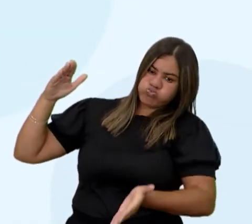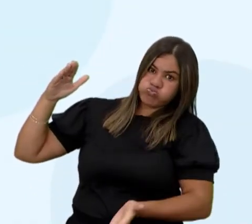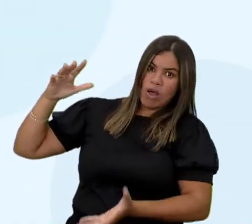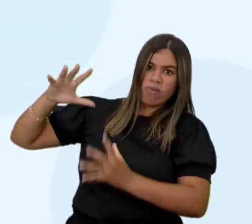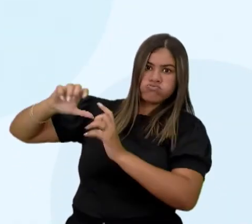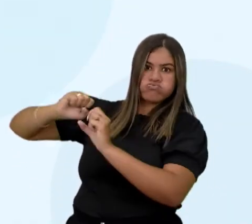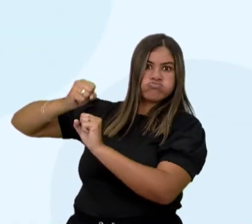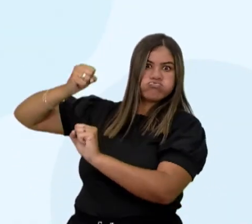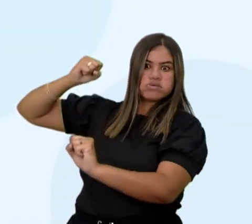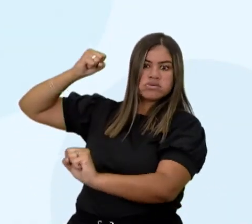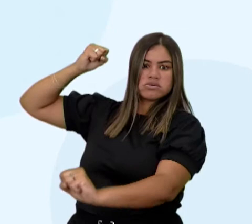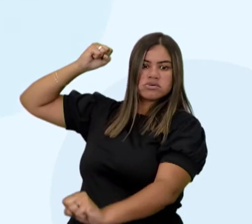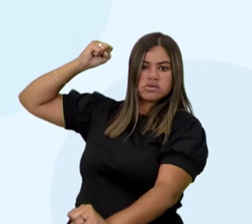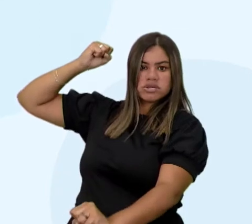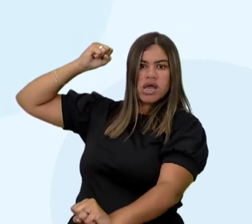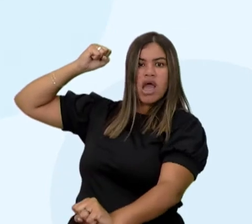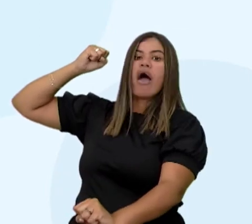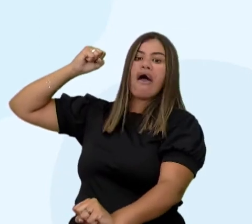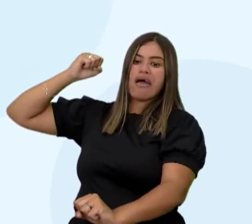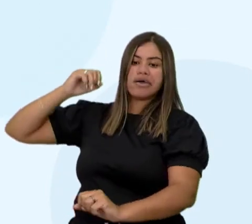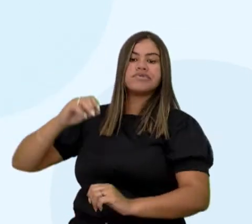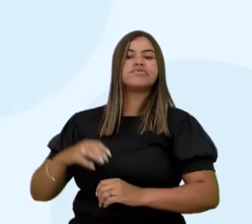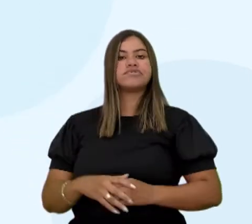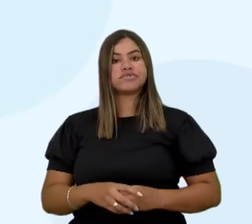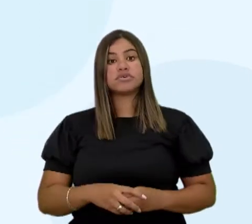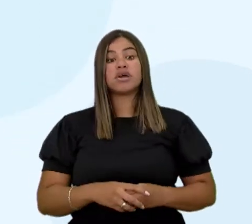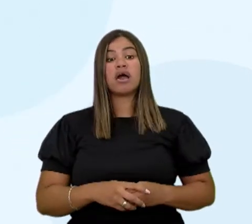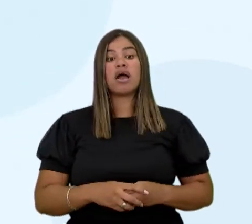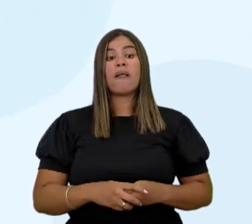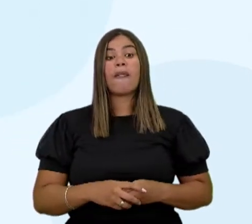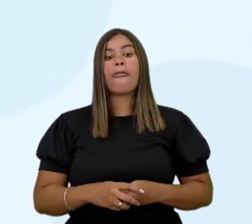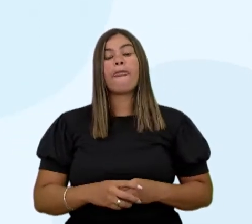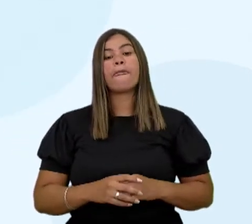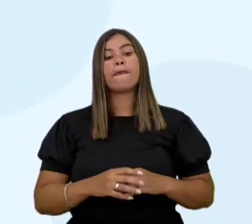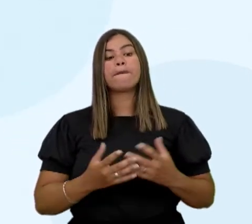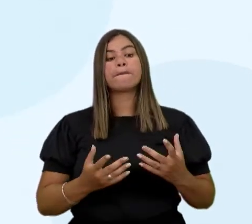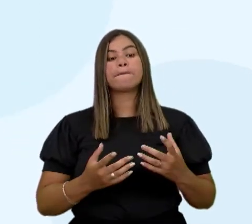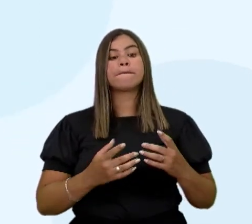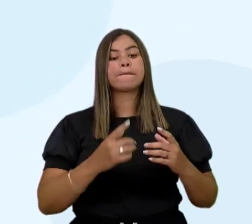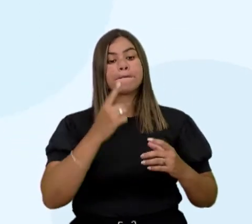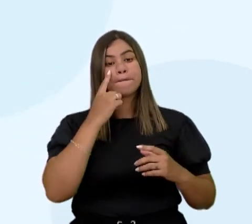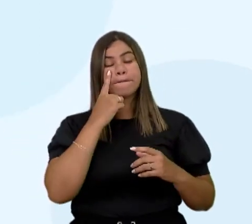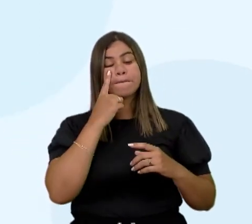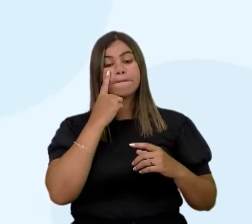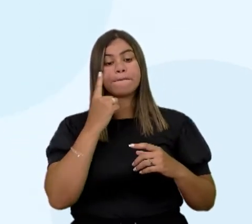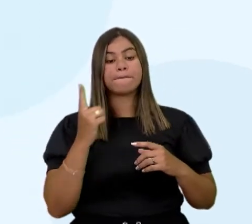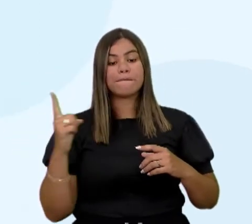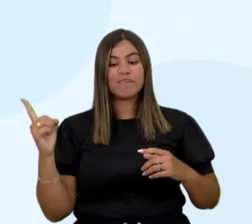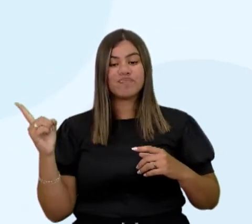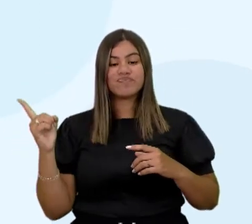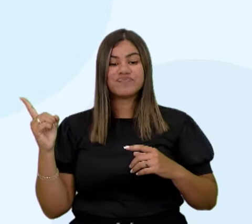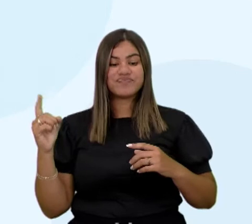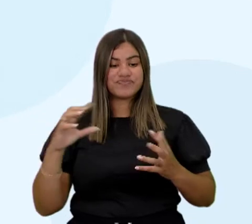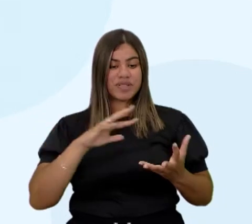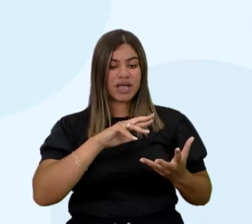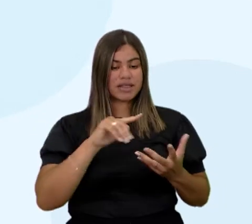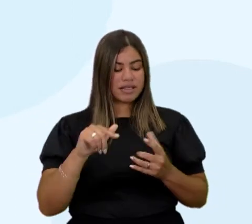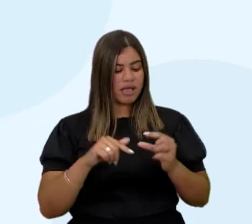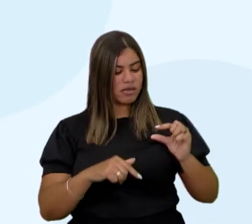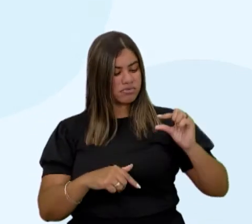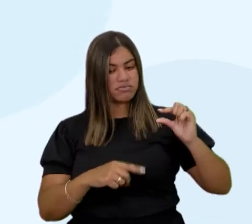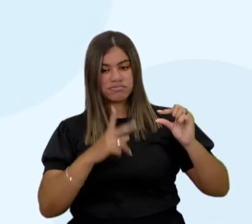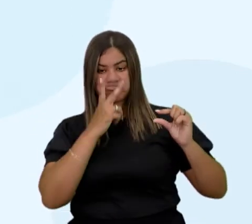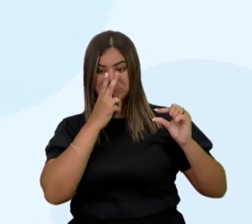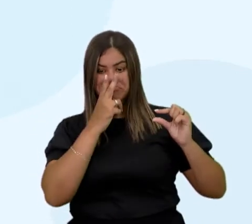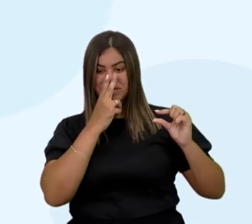do Sol, né, uma pequena parte aí, fração do Sol, e olha lá a Terra, né, como ela aparece bem pequena